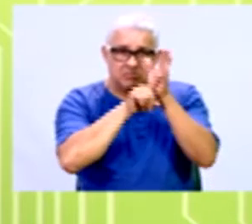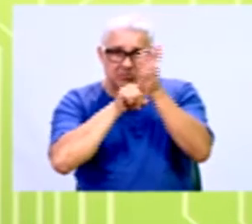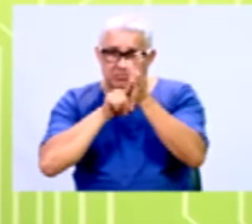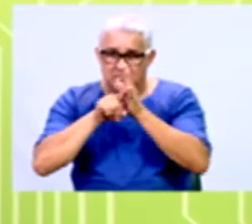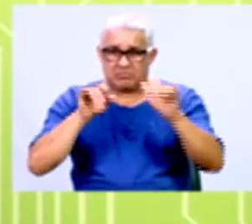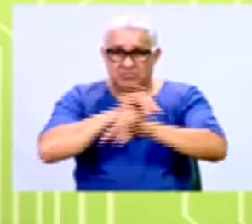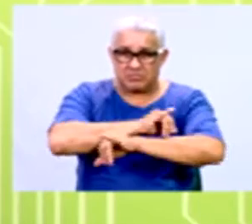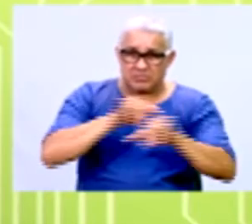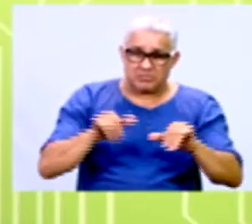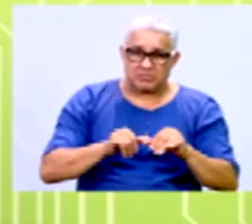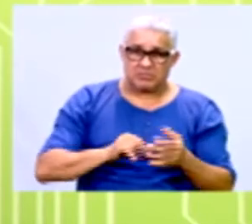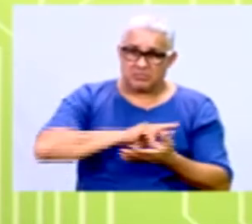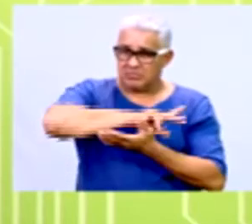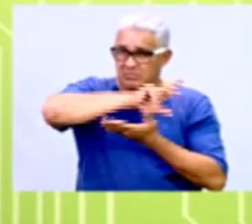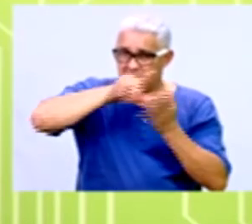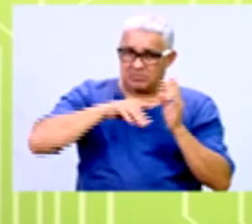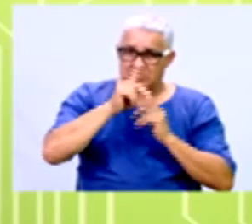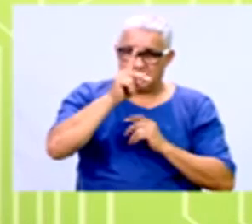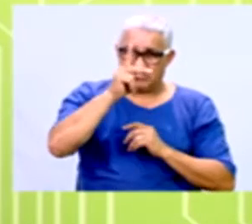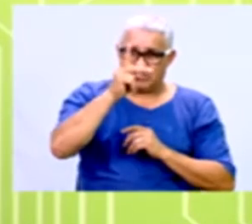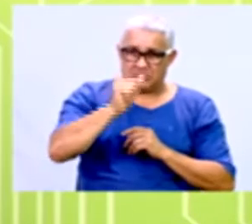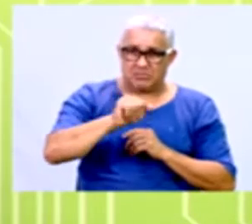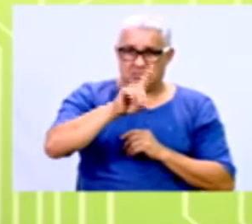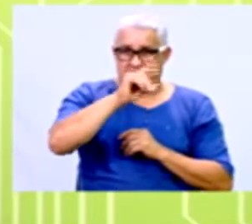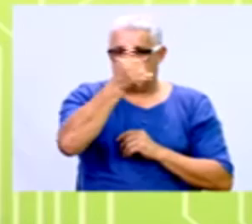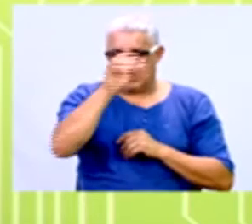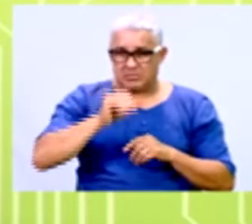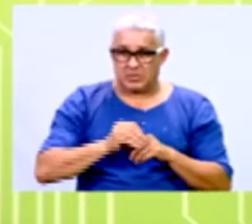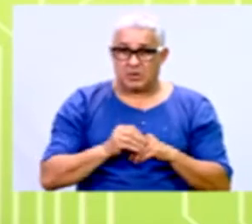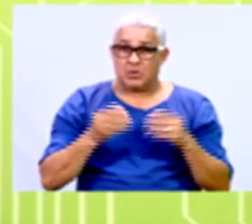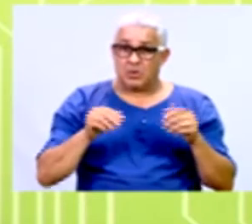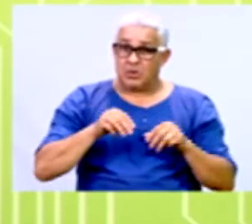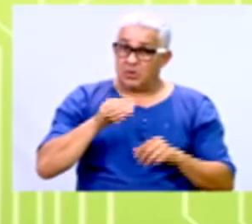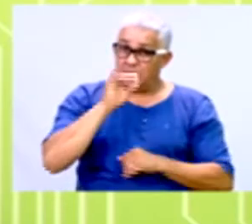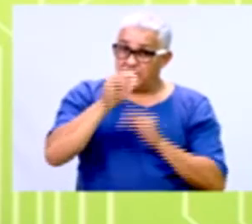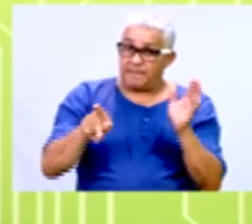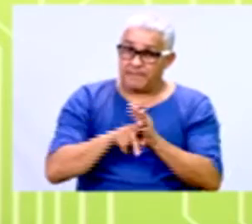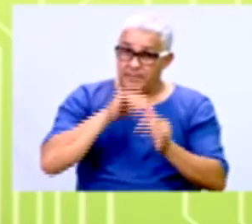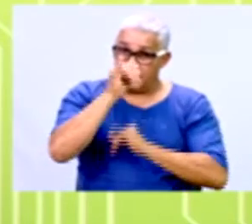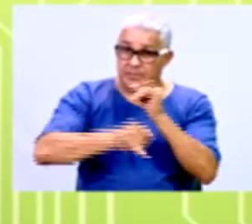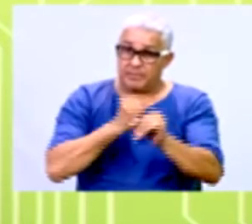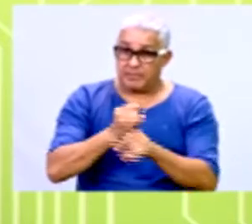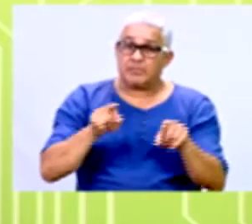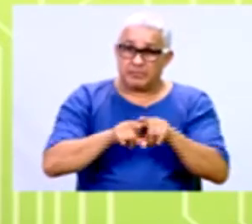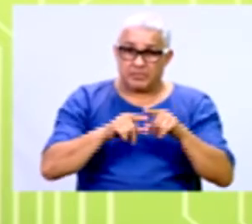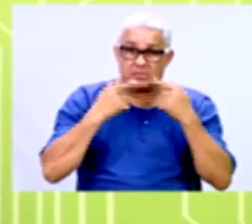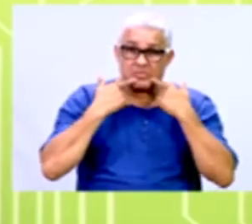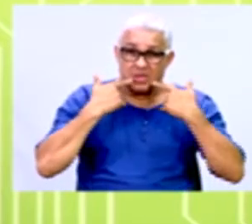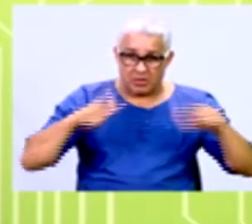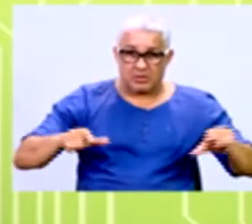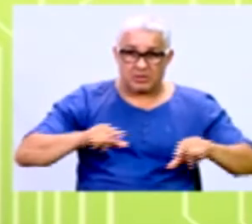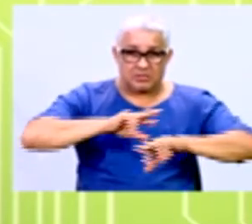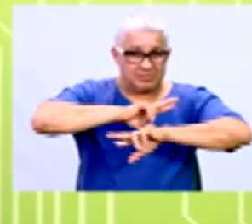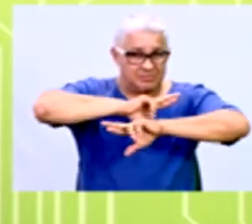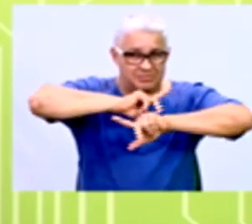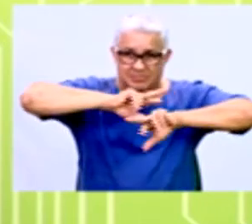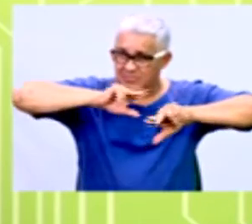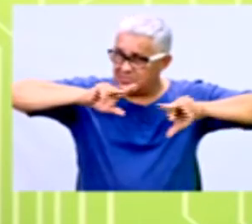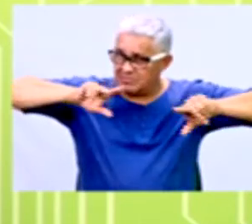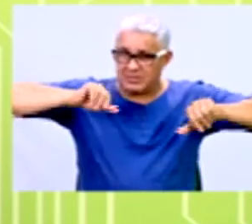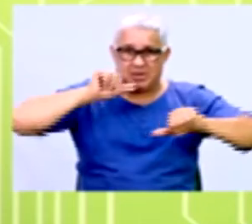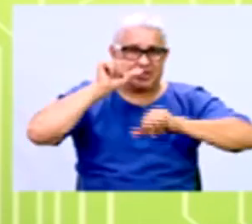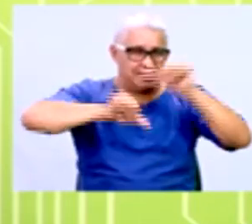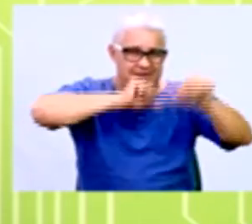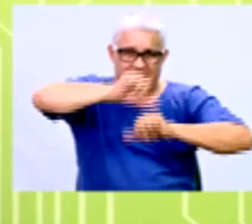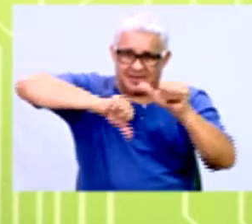enfim. O padrão que tinha sido pensado para a web evoluiu, né? E as linguagens que trabalham com isso também evoluíram junto com